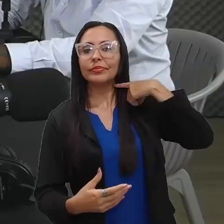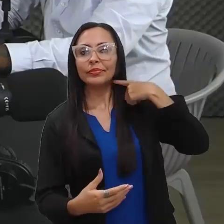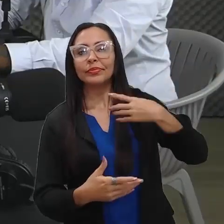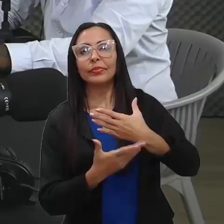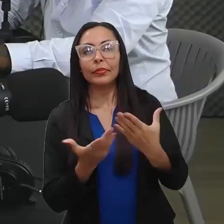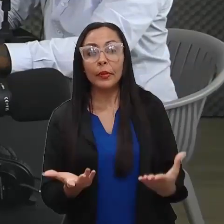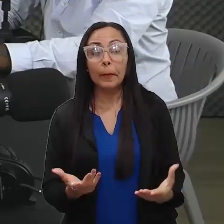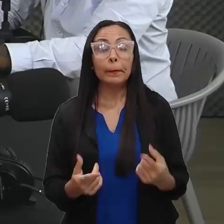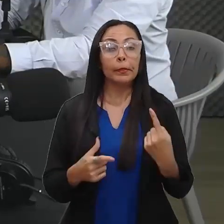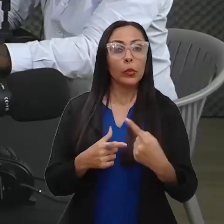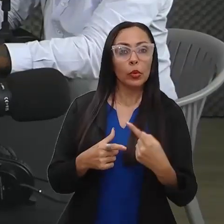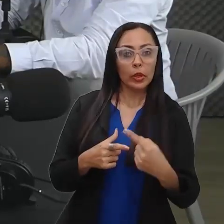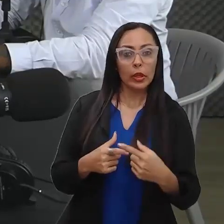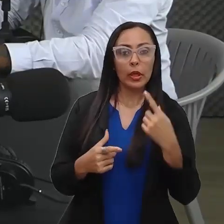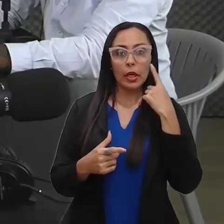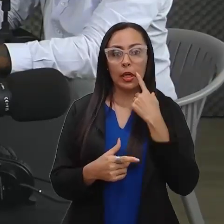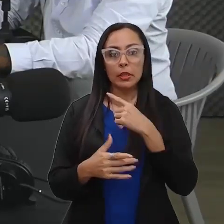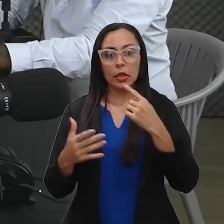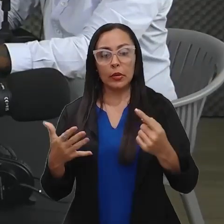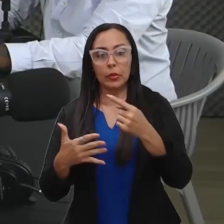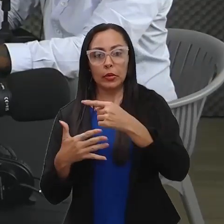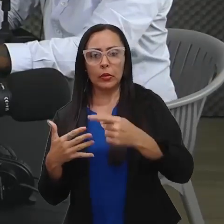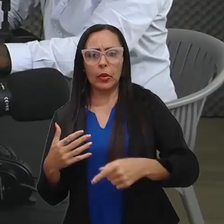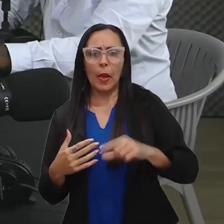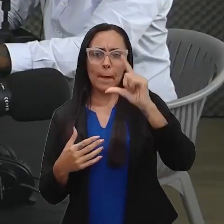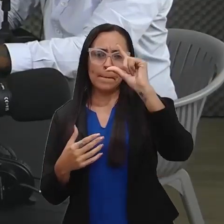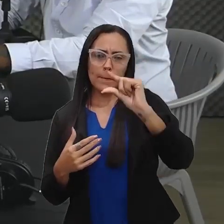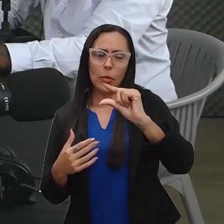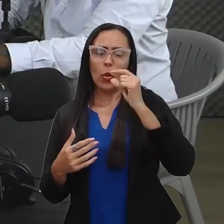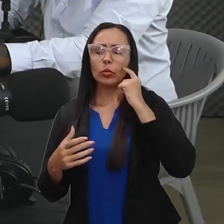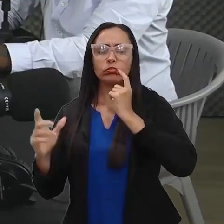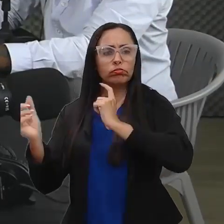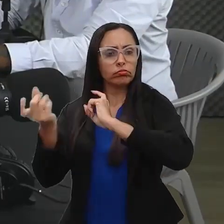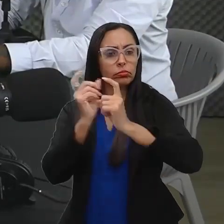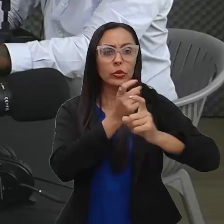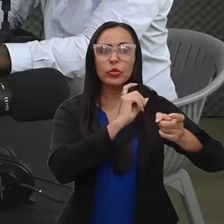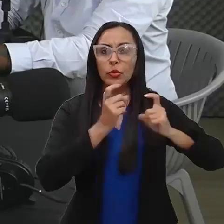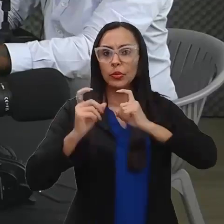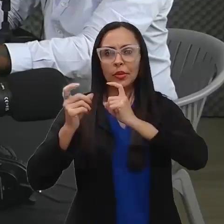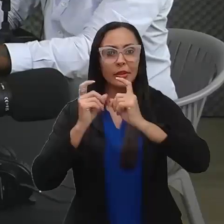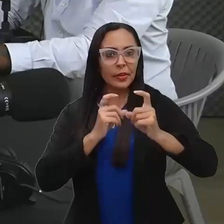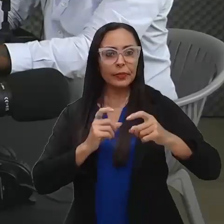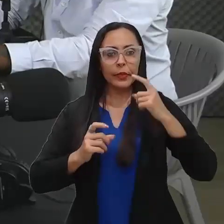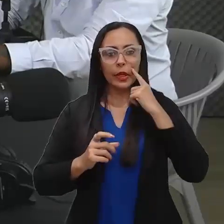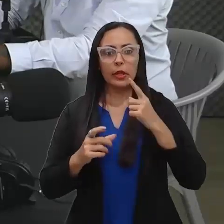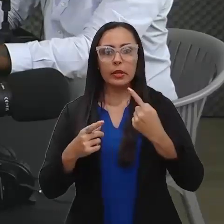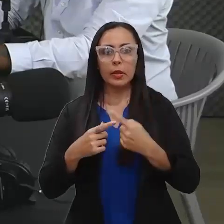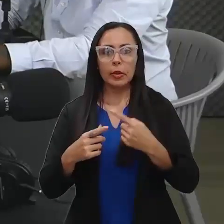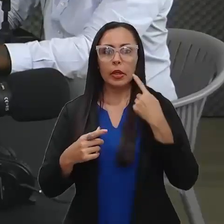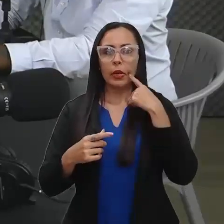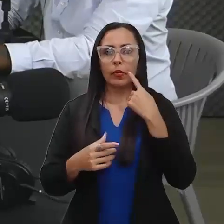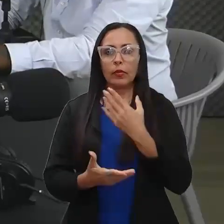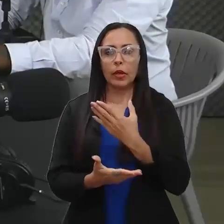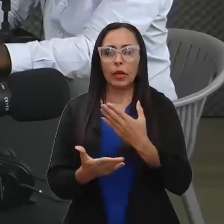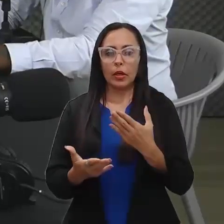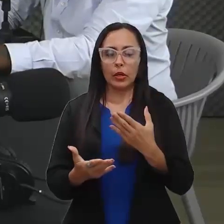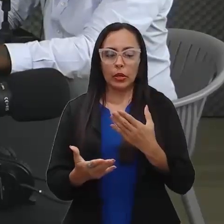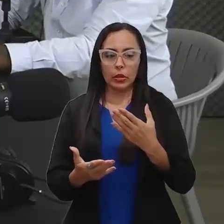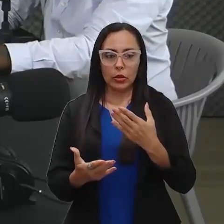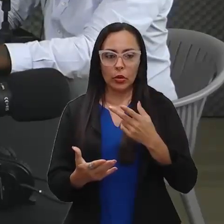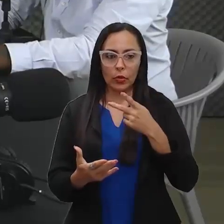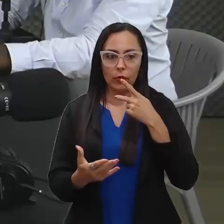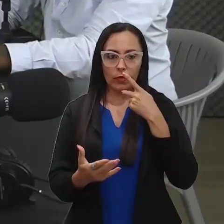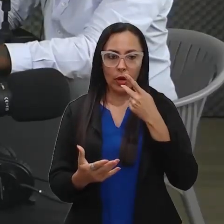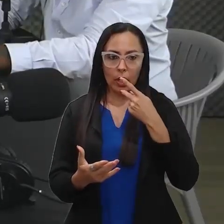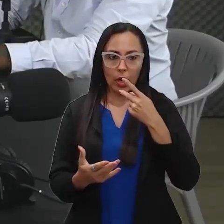essa questão também é uma questão que é pouco explorada, se a gente levar mesmo a cabo, né? Toda vez que a gente vai fazer um estado da arte sobre